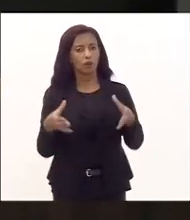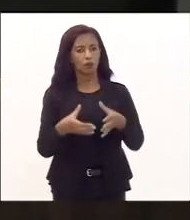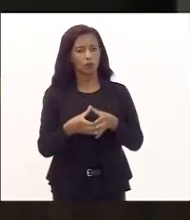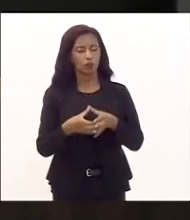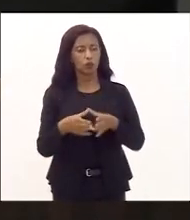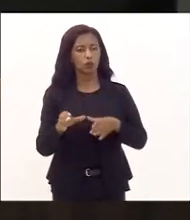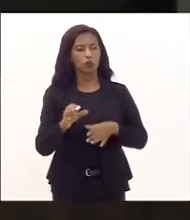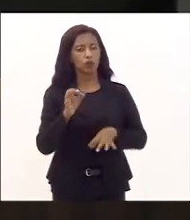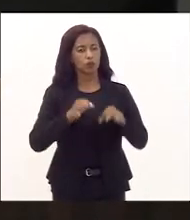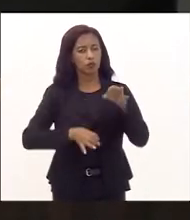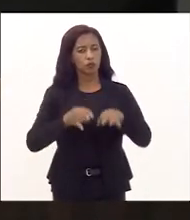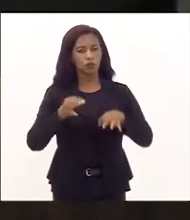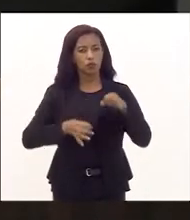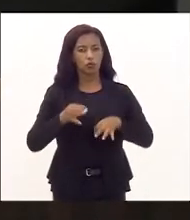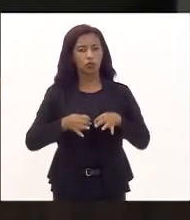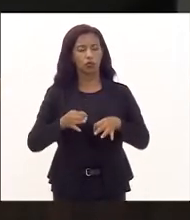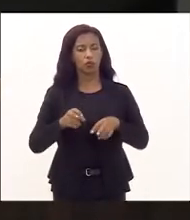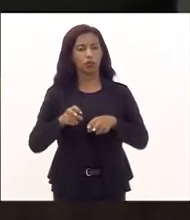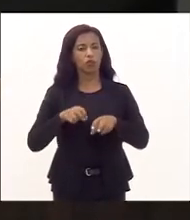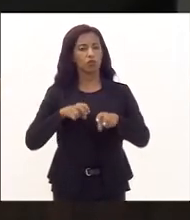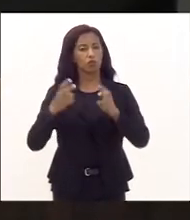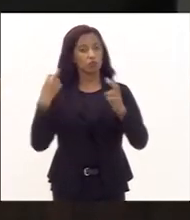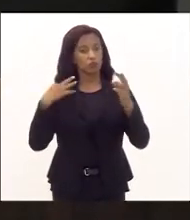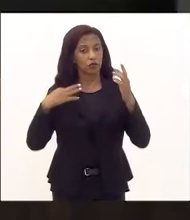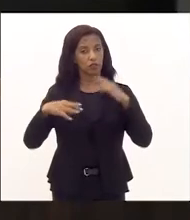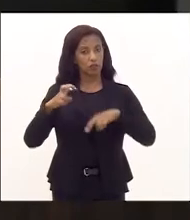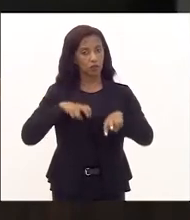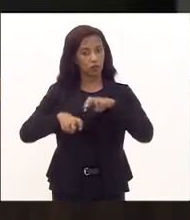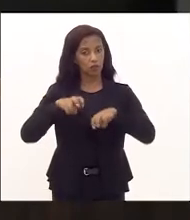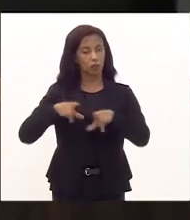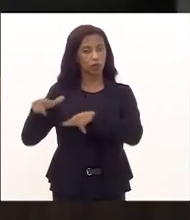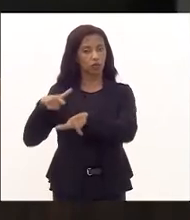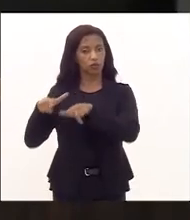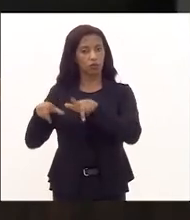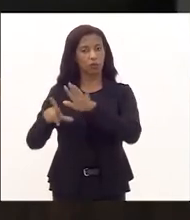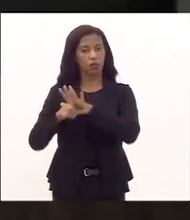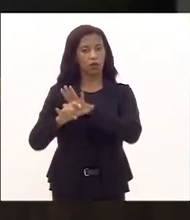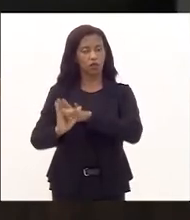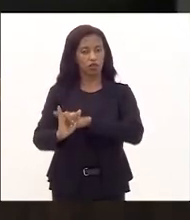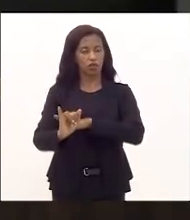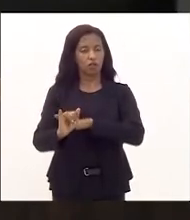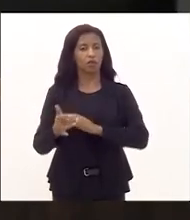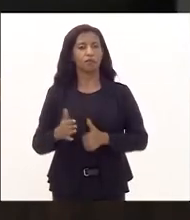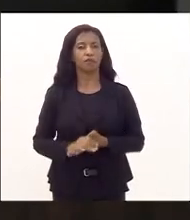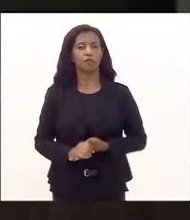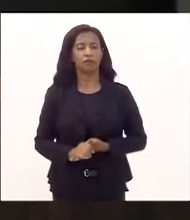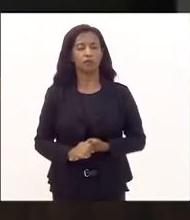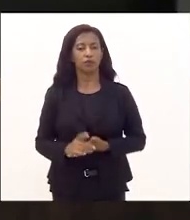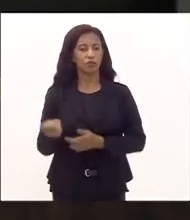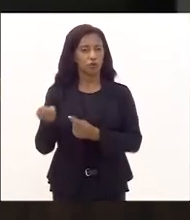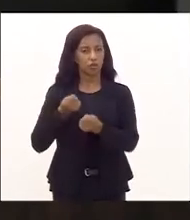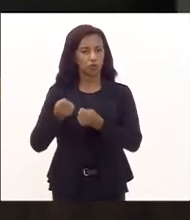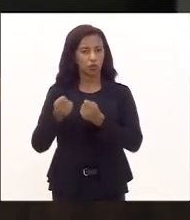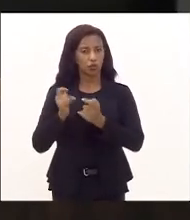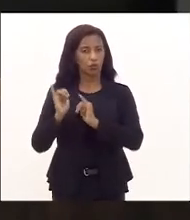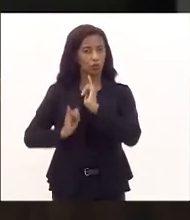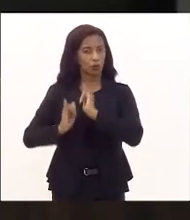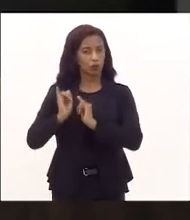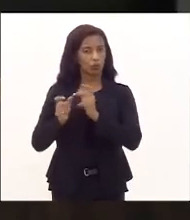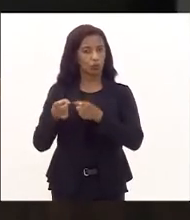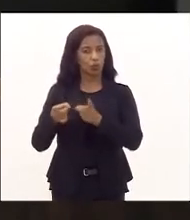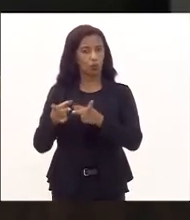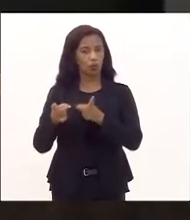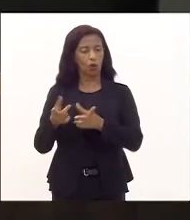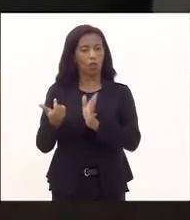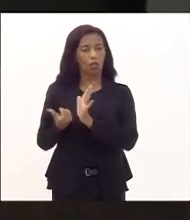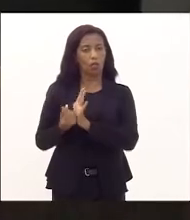comissões de Constituição e Justiça, de Transporte, de Trabalho, Legislação Social e Seguridade Social, de Economia, Indústria e Comércio,